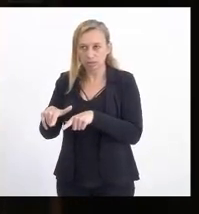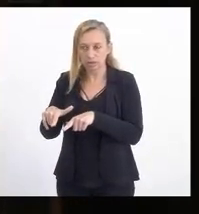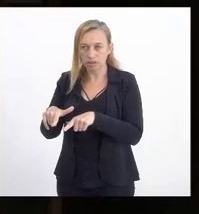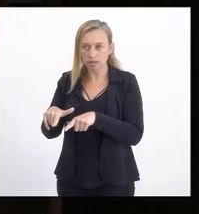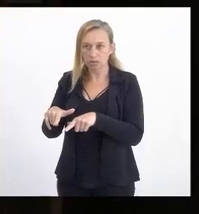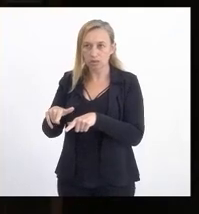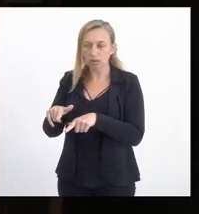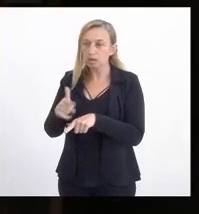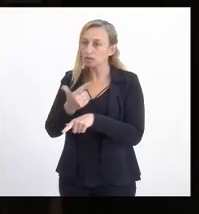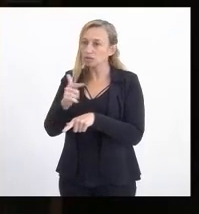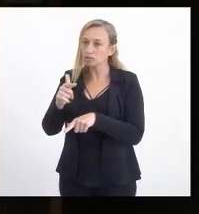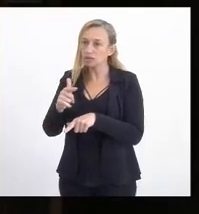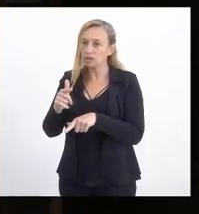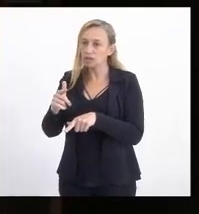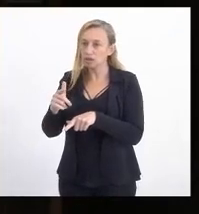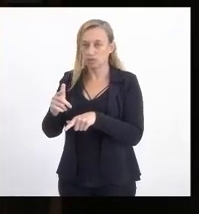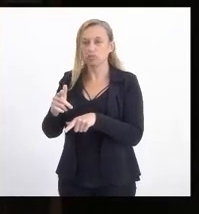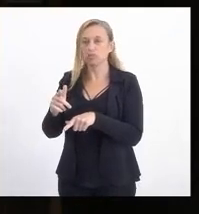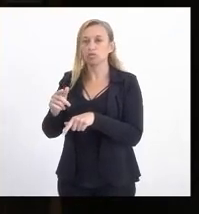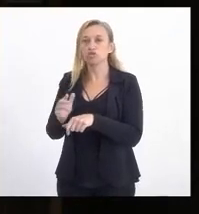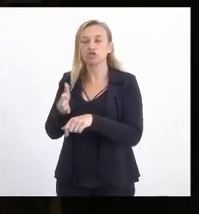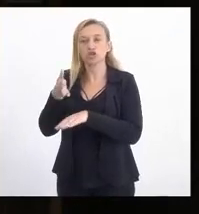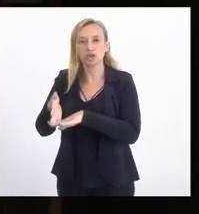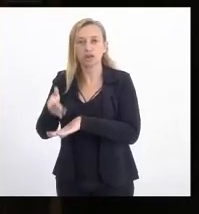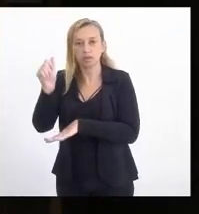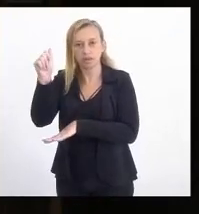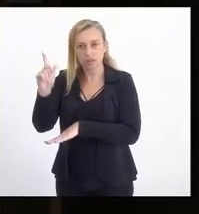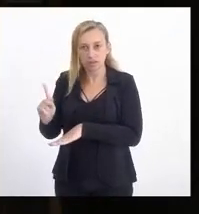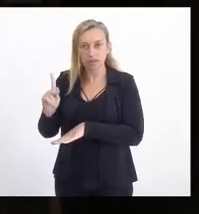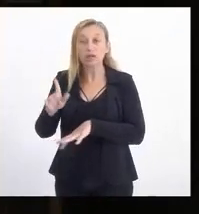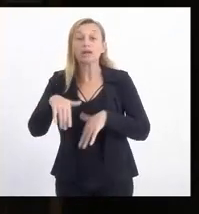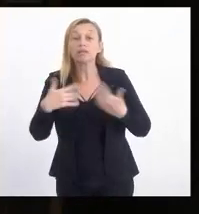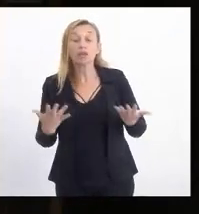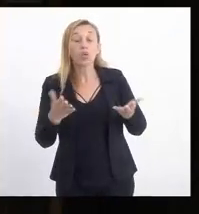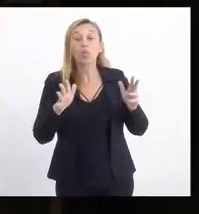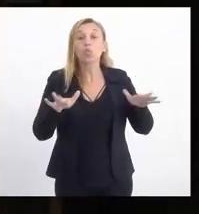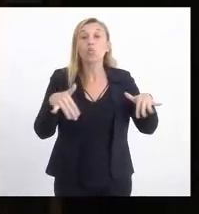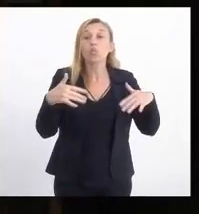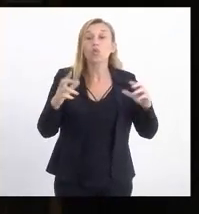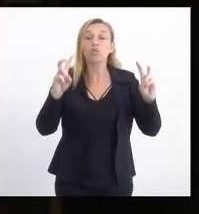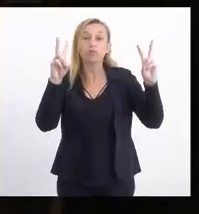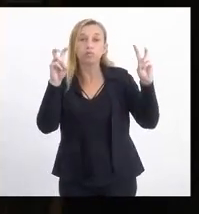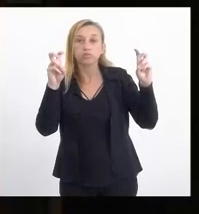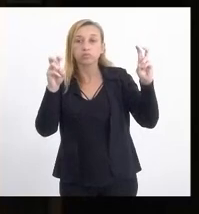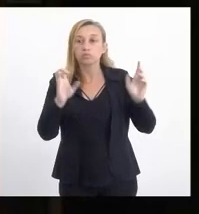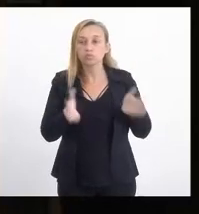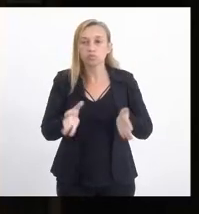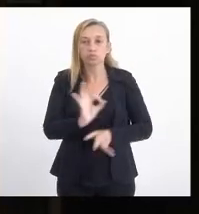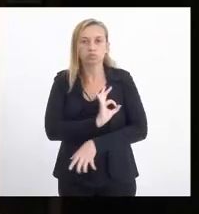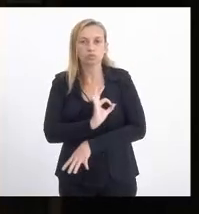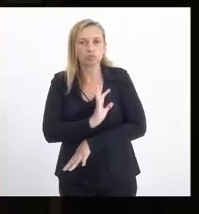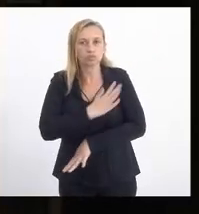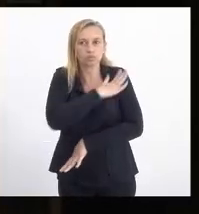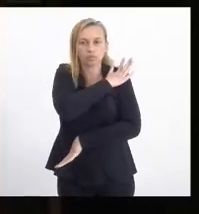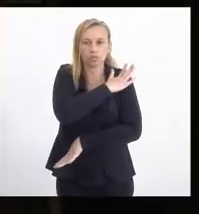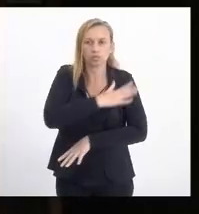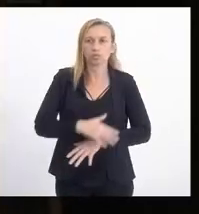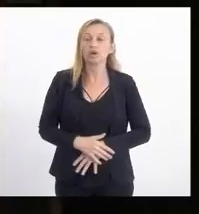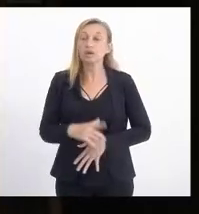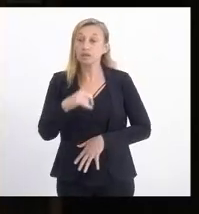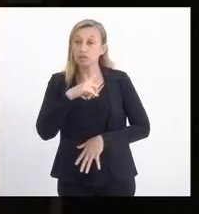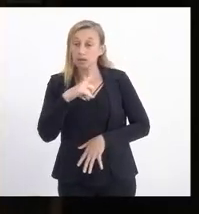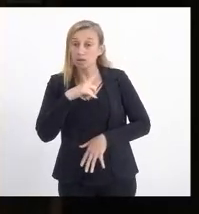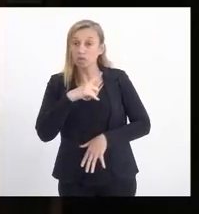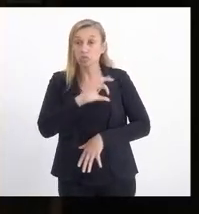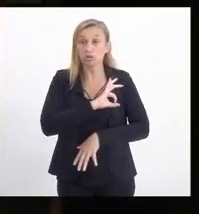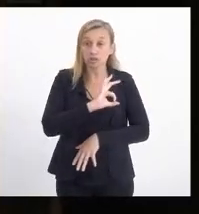a tributação do adicional inatividade Então qual é a situação hoje dos militares nós temos os militares inativos